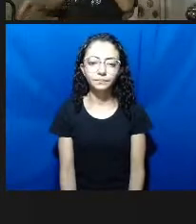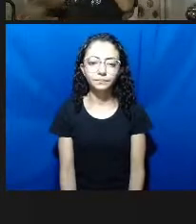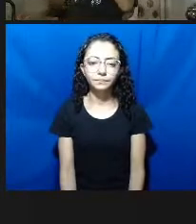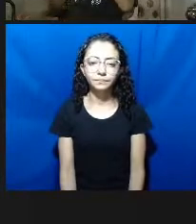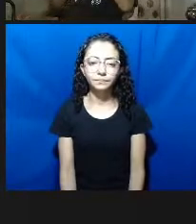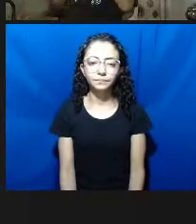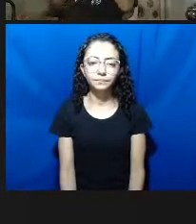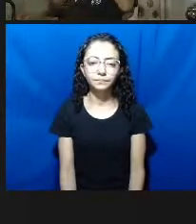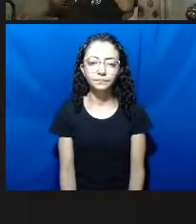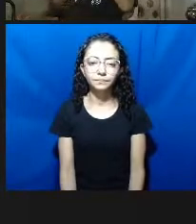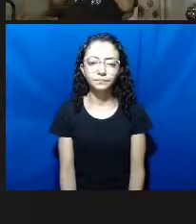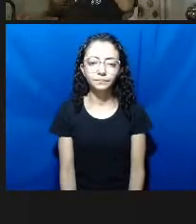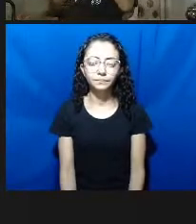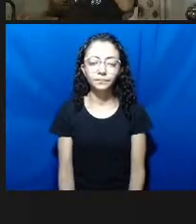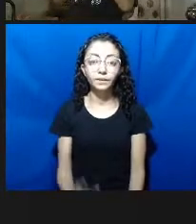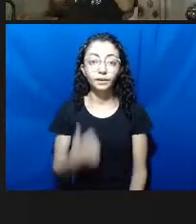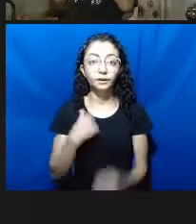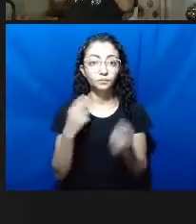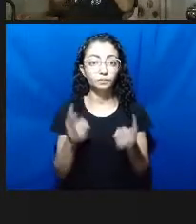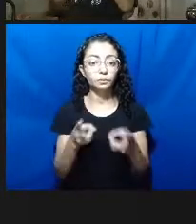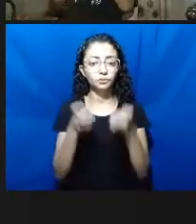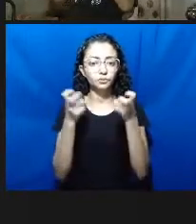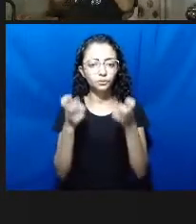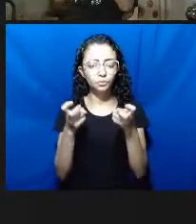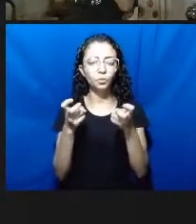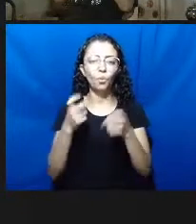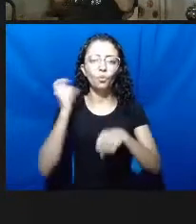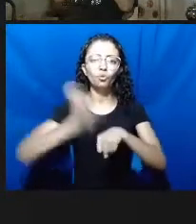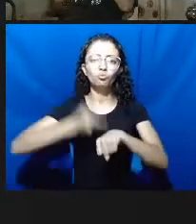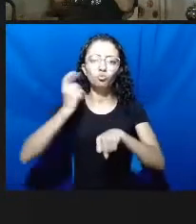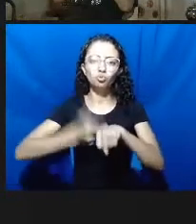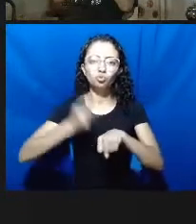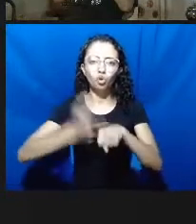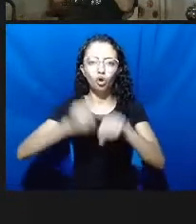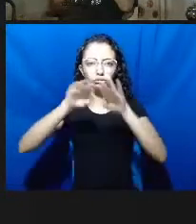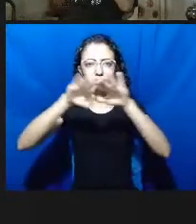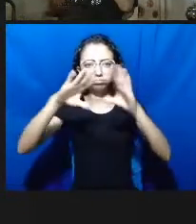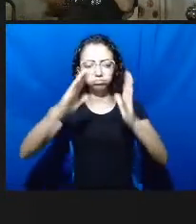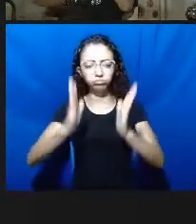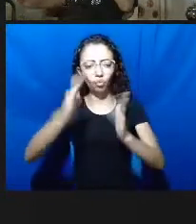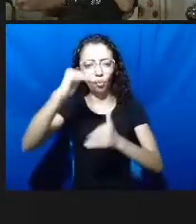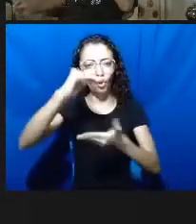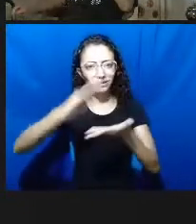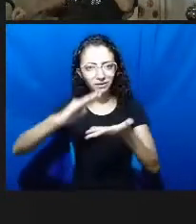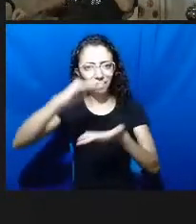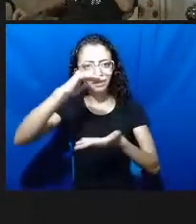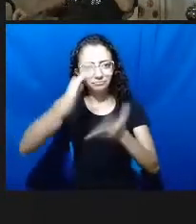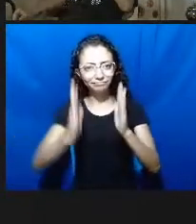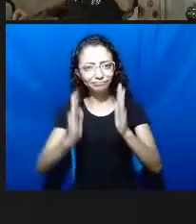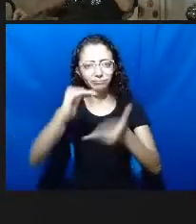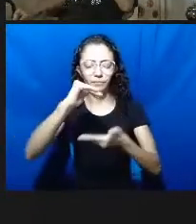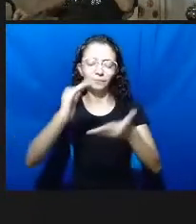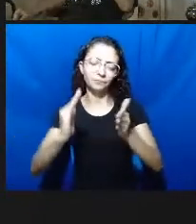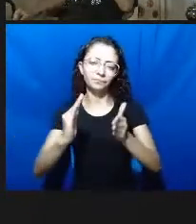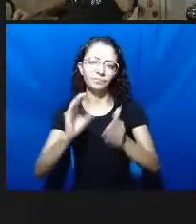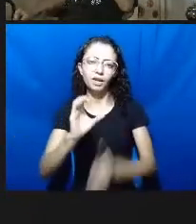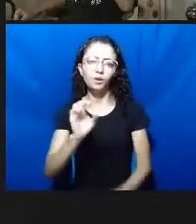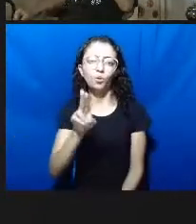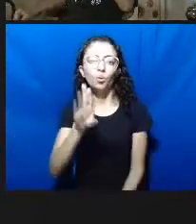Eu vejo como um sólido geométrico, um deslocamento sólido puro, né? Um cubo. A ideia foi